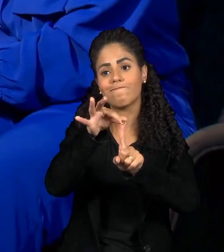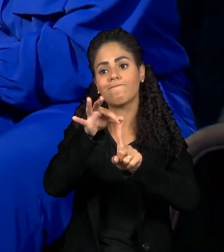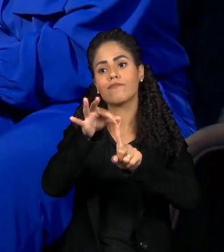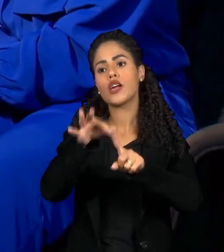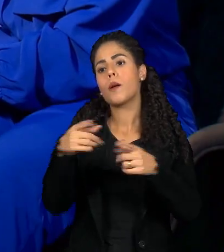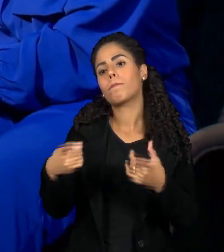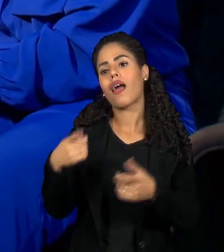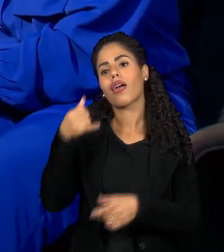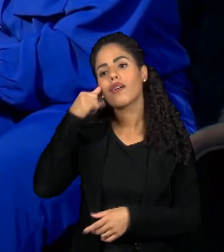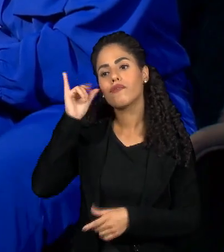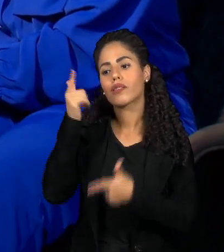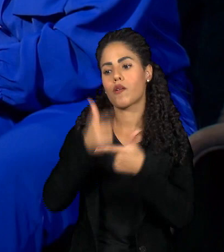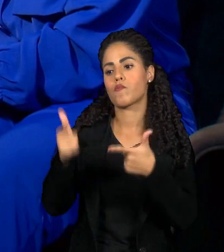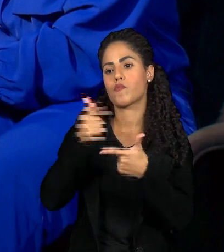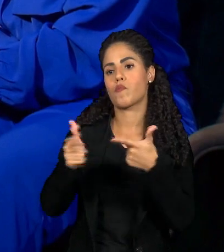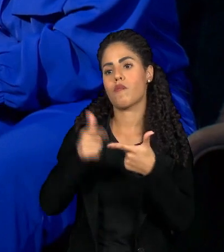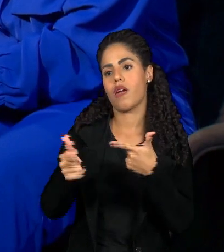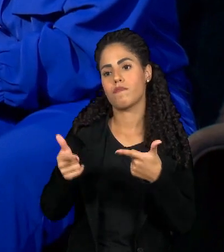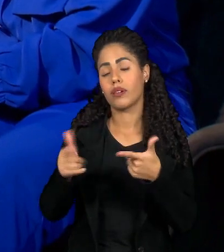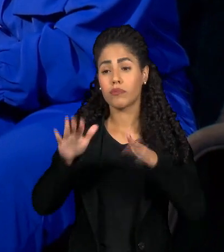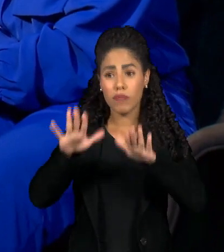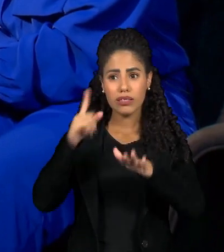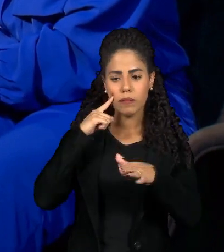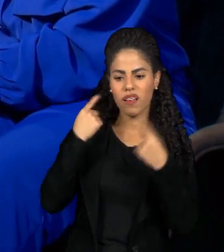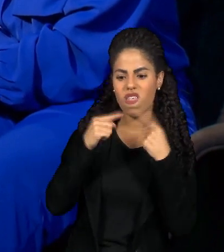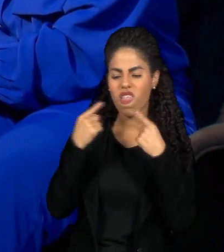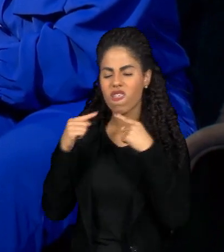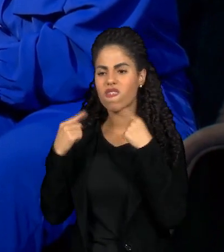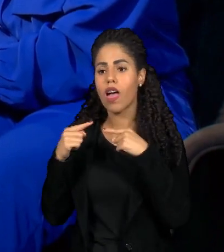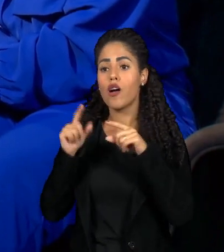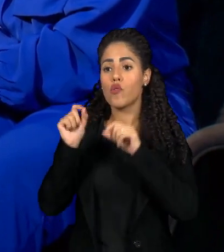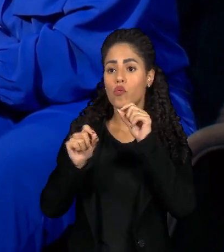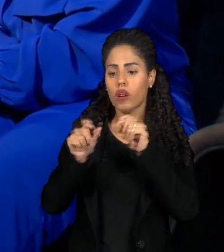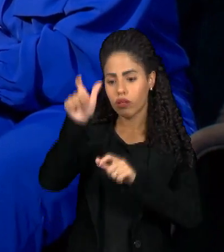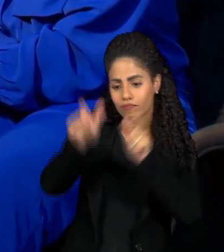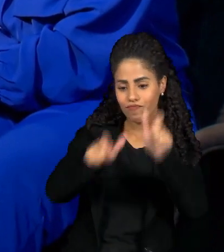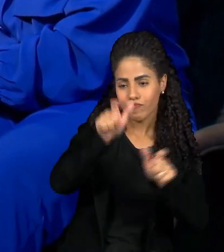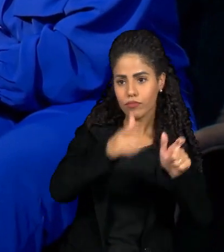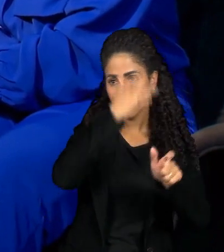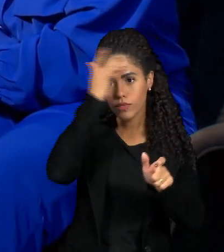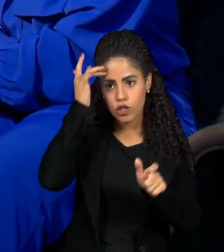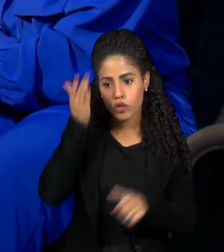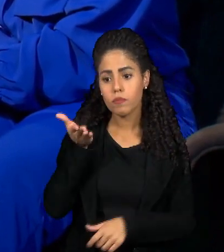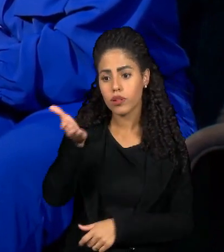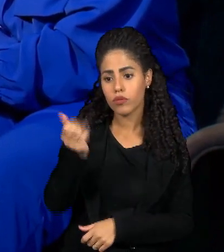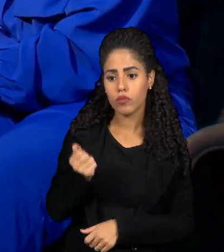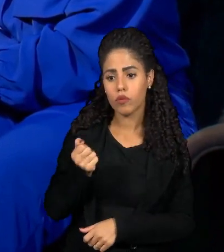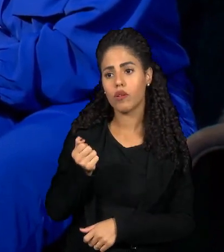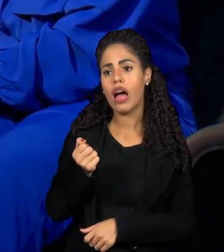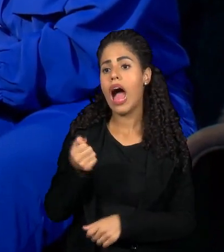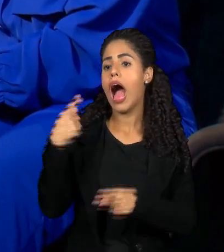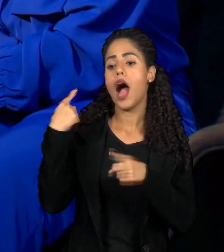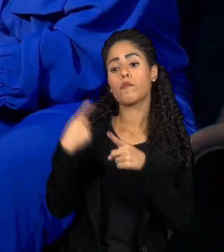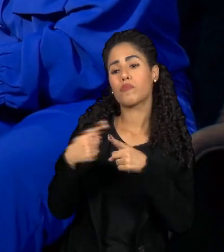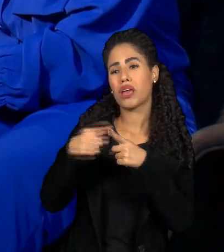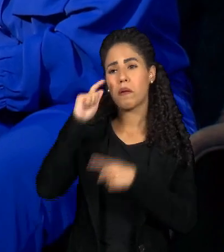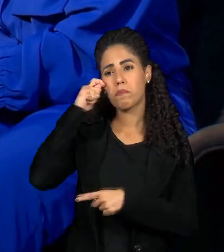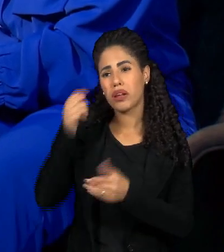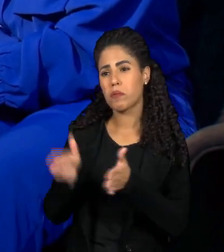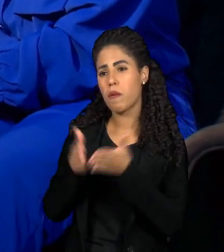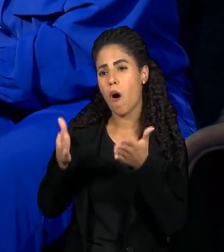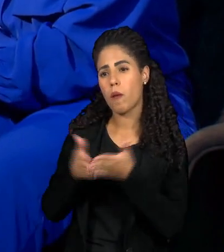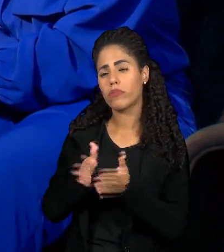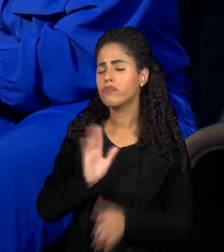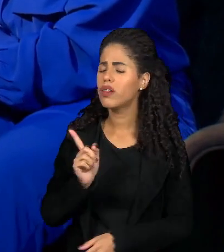né? Essa ideia de sempre questionar a capacidade econômica, né, da comunidade negra em adquirir,